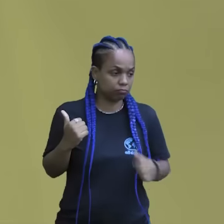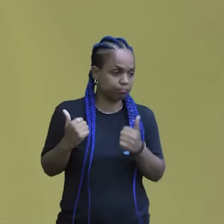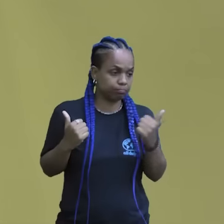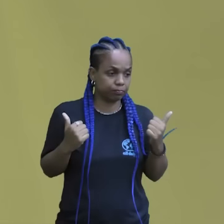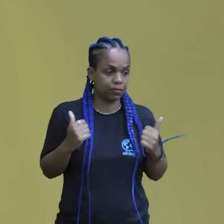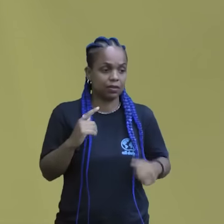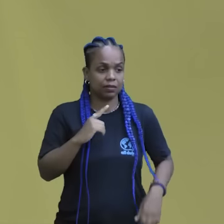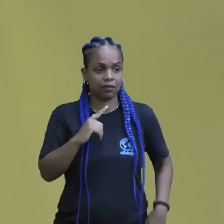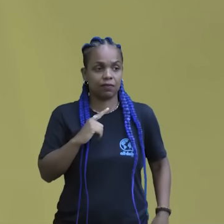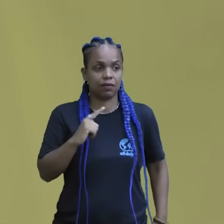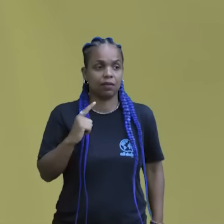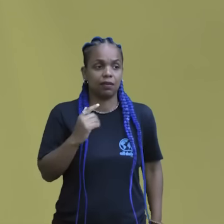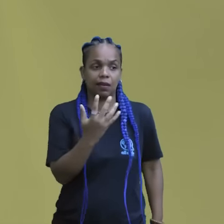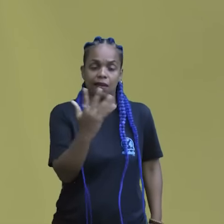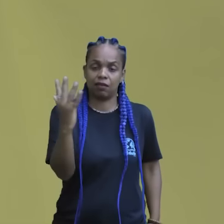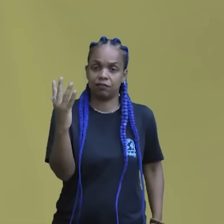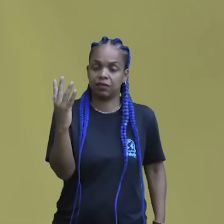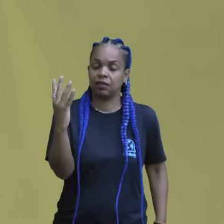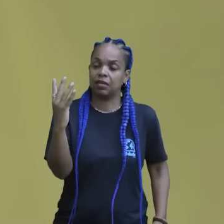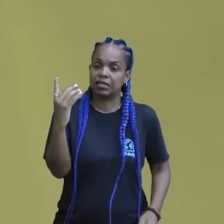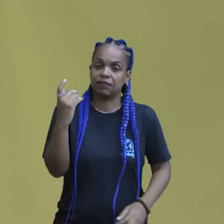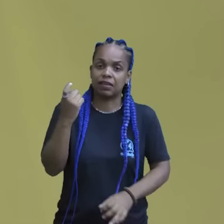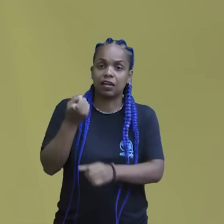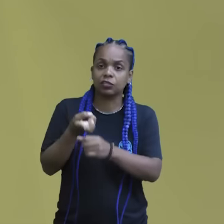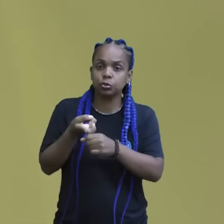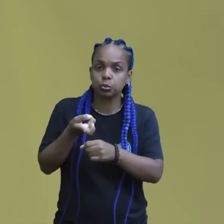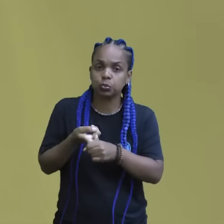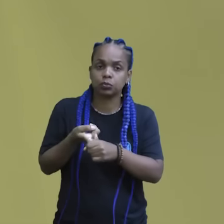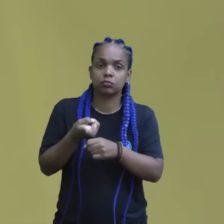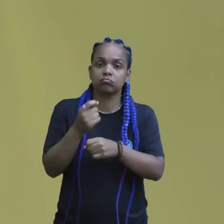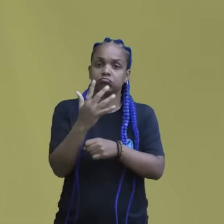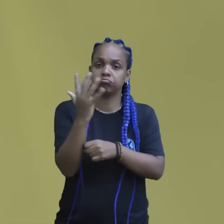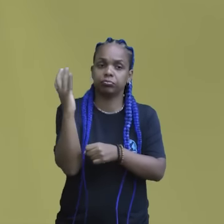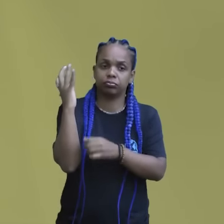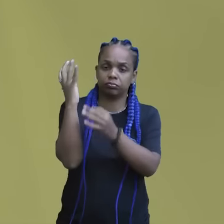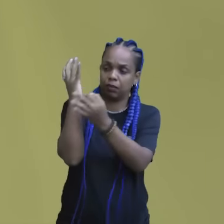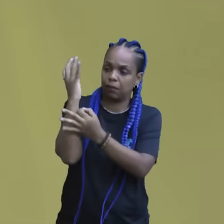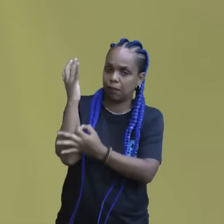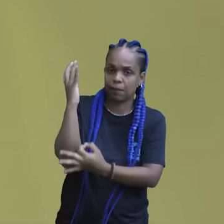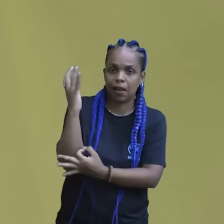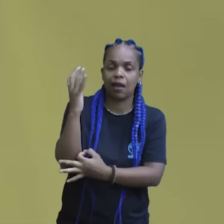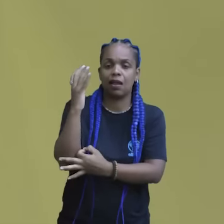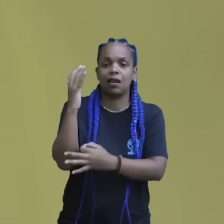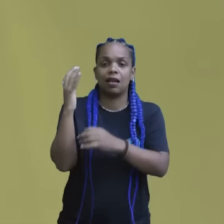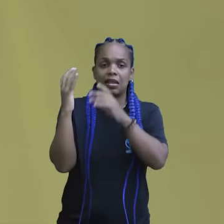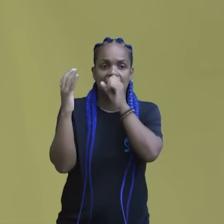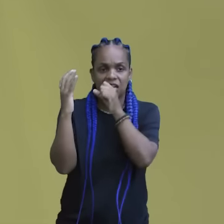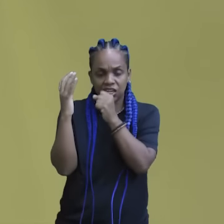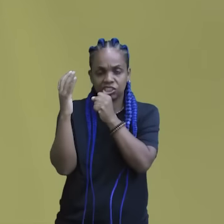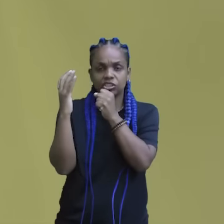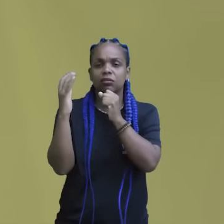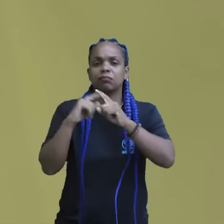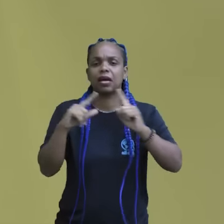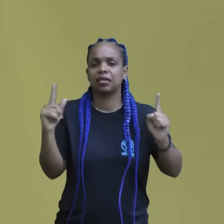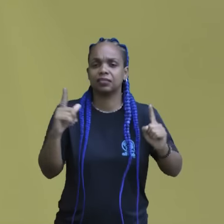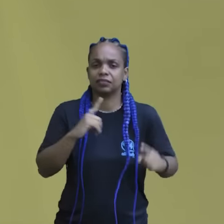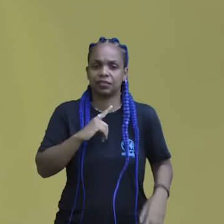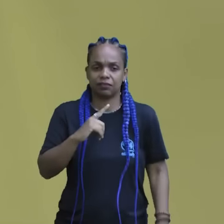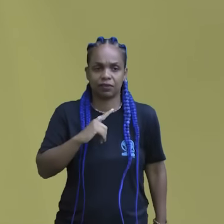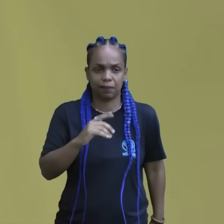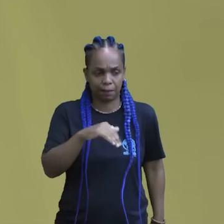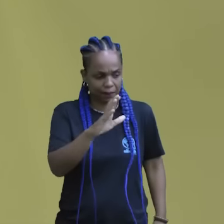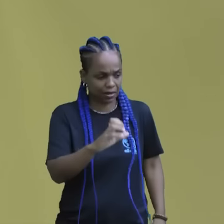laranjeira, mas nenhum sinal de amanho no terreno, de tentativa de cultura, a não ser um canteirozinho